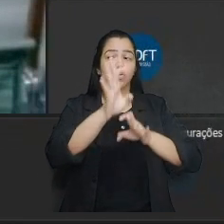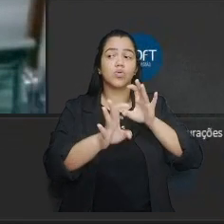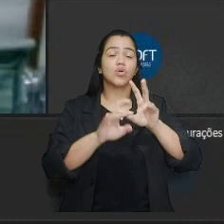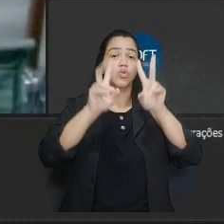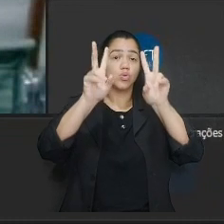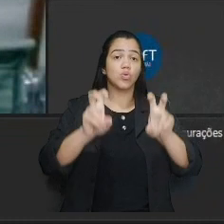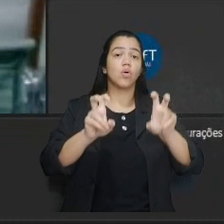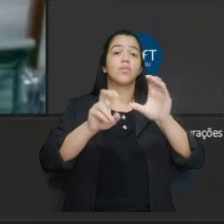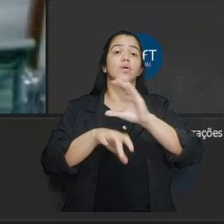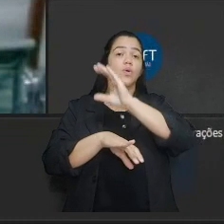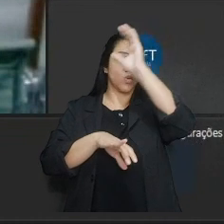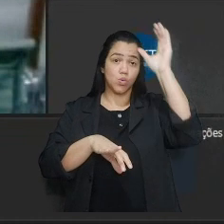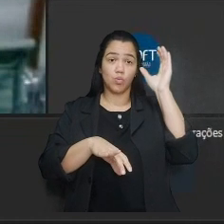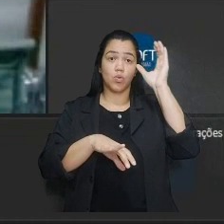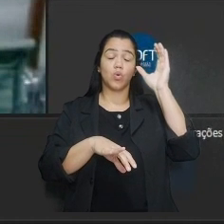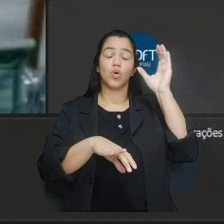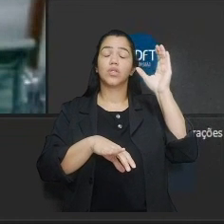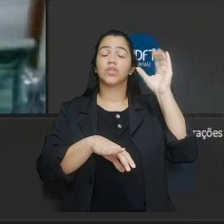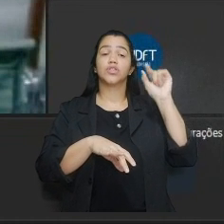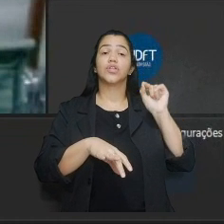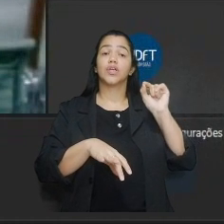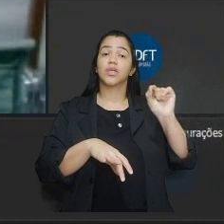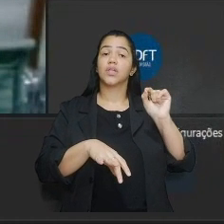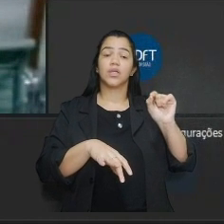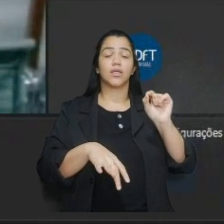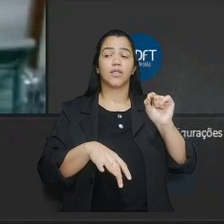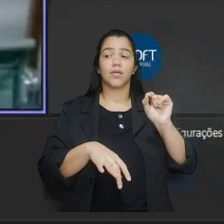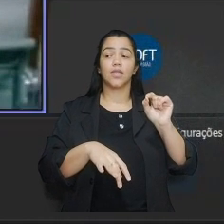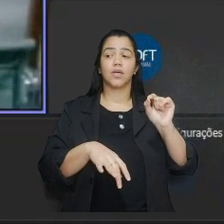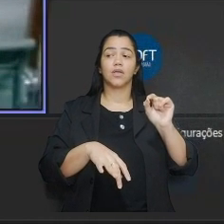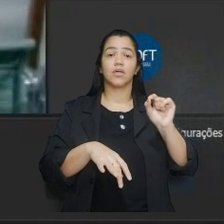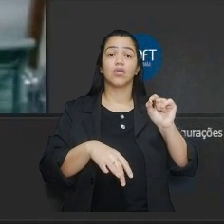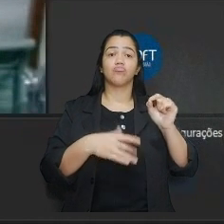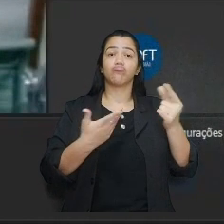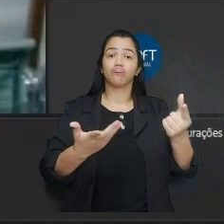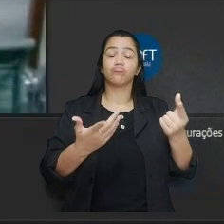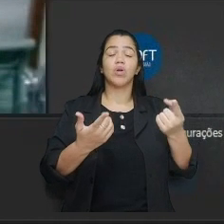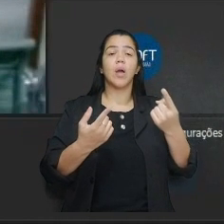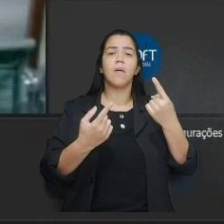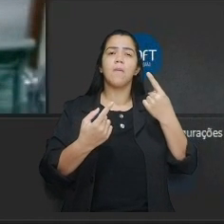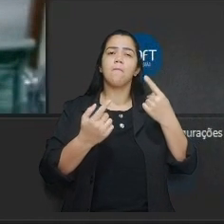denúncias de consumidores que